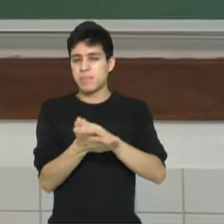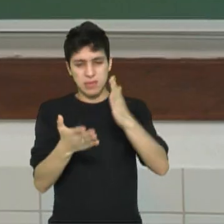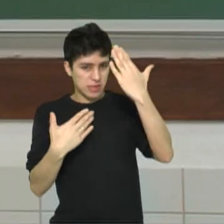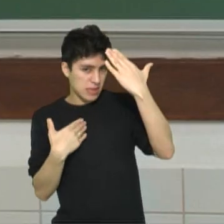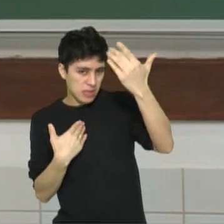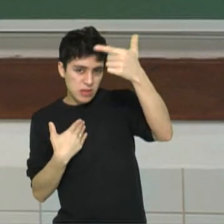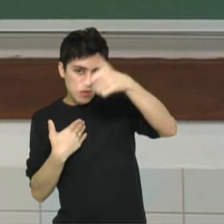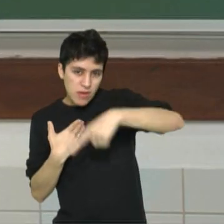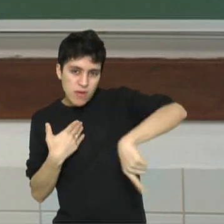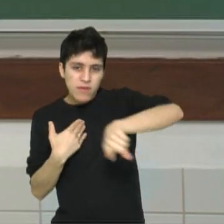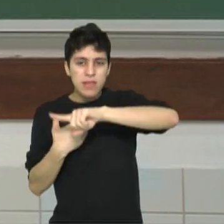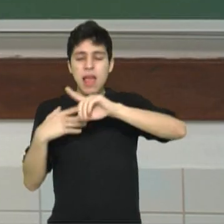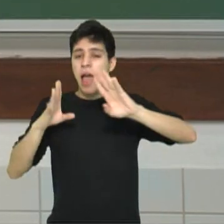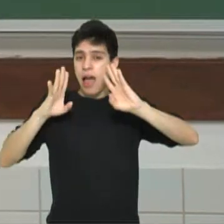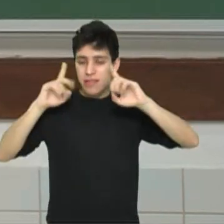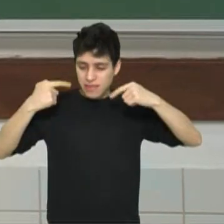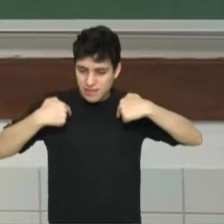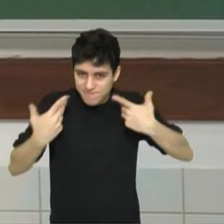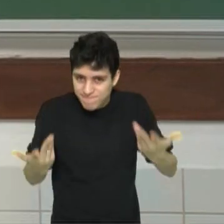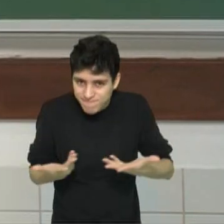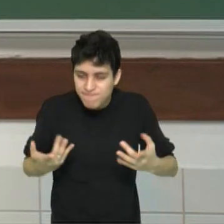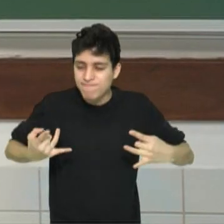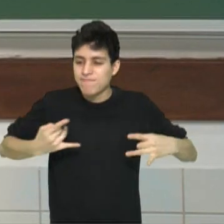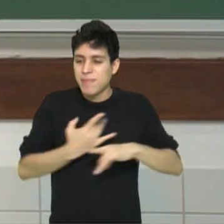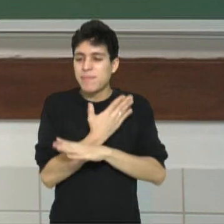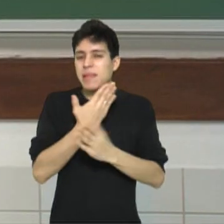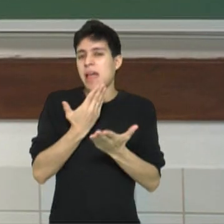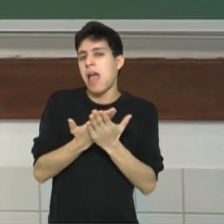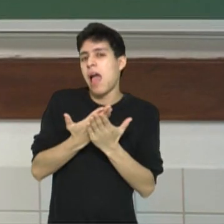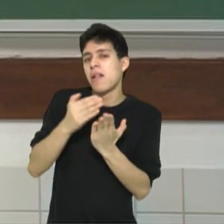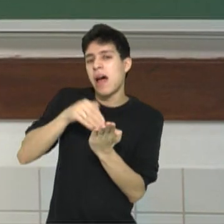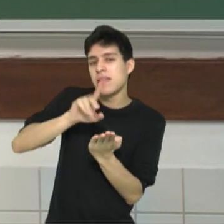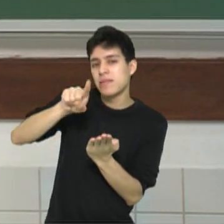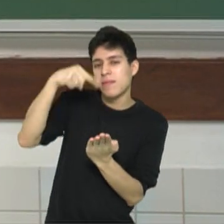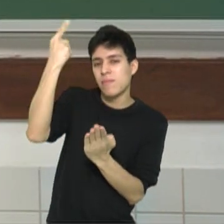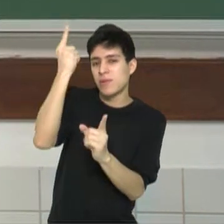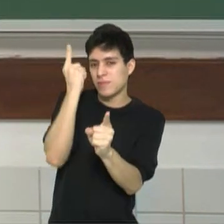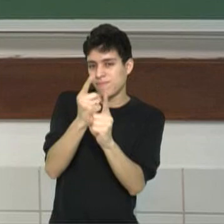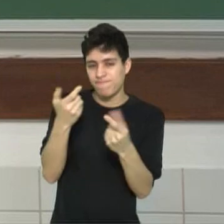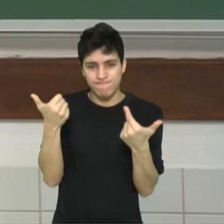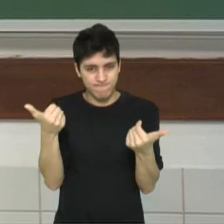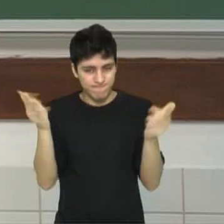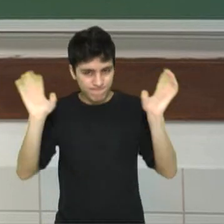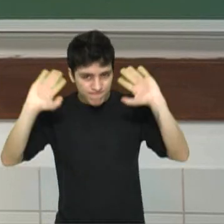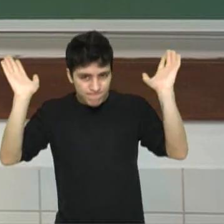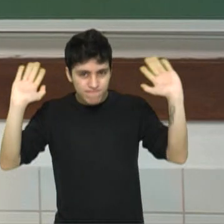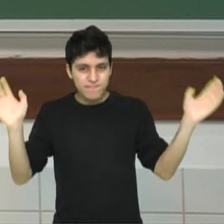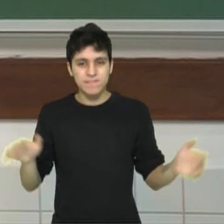Agradeço novamente a sua atenção. A aula termina aqui, te espero na próxima, tá? Até lá!